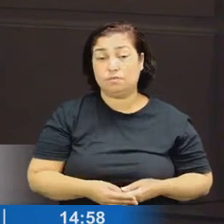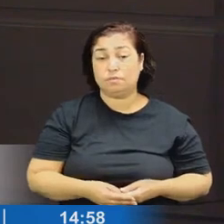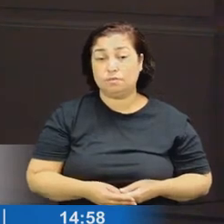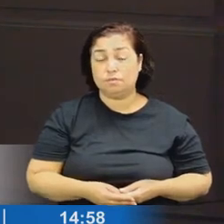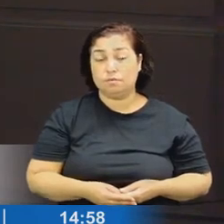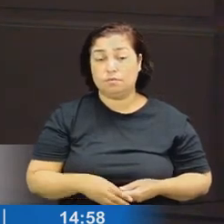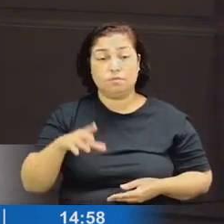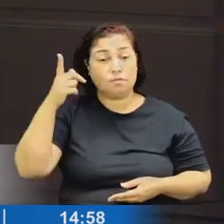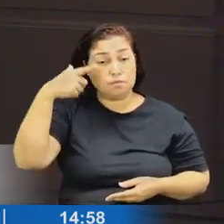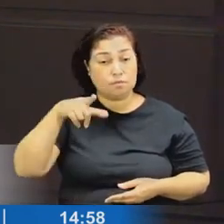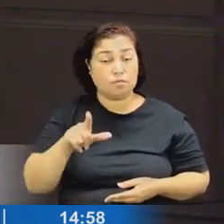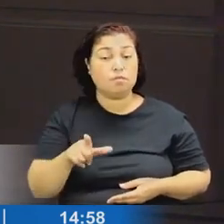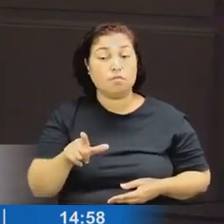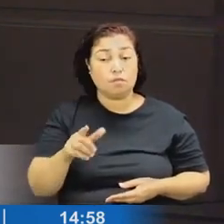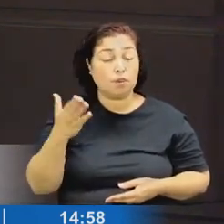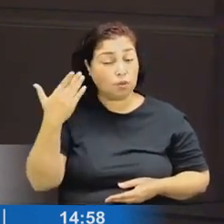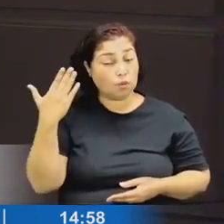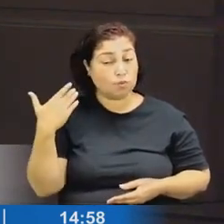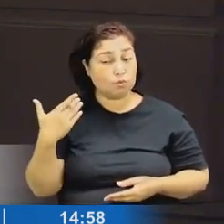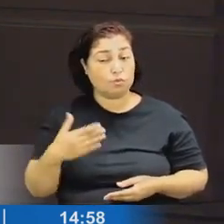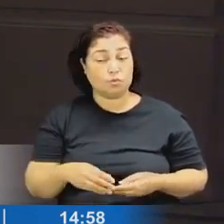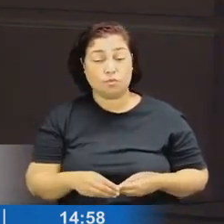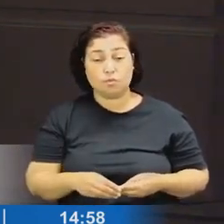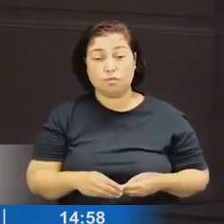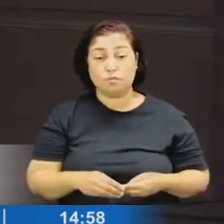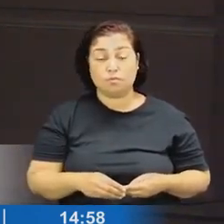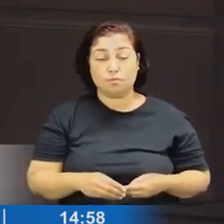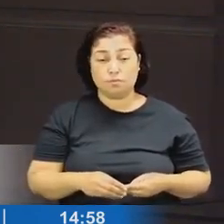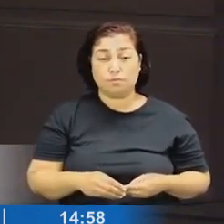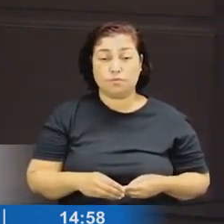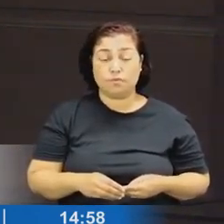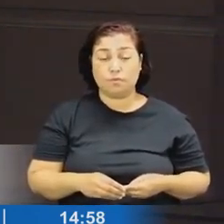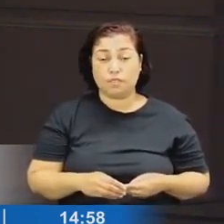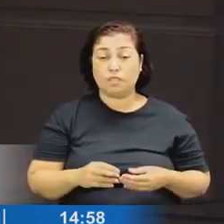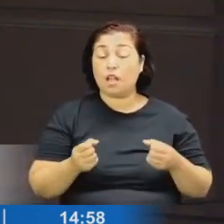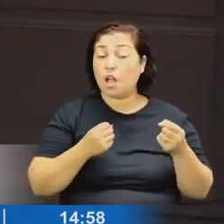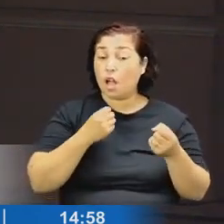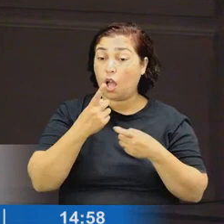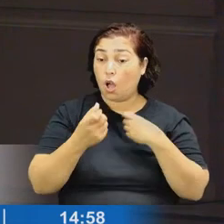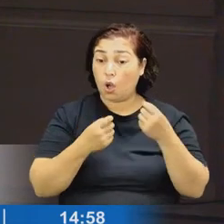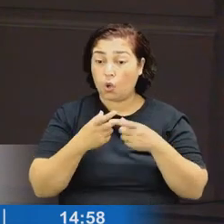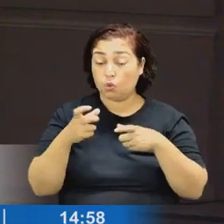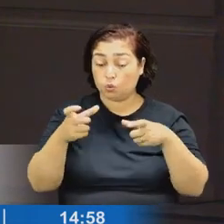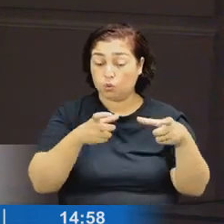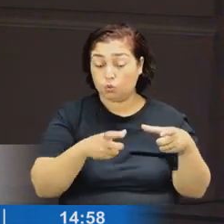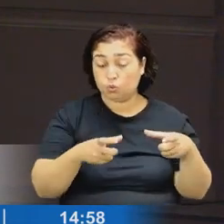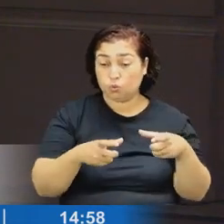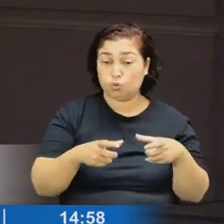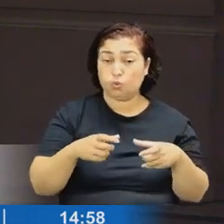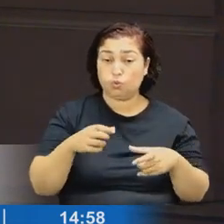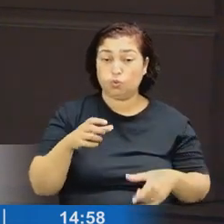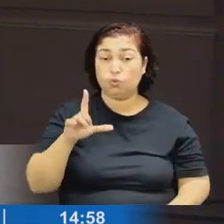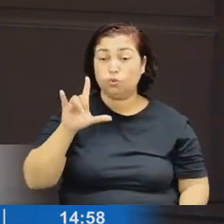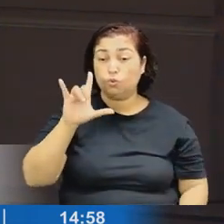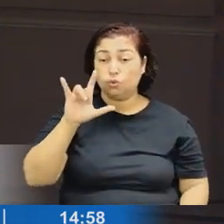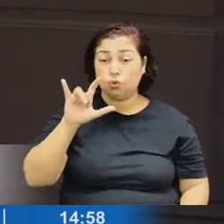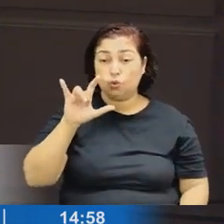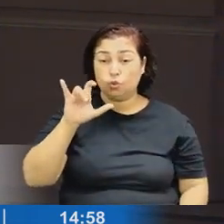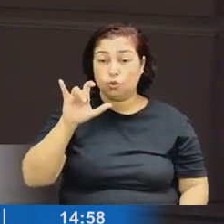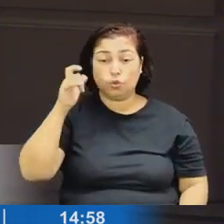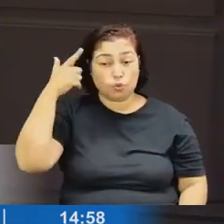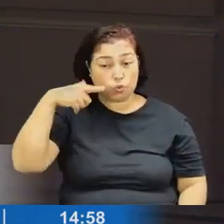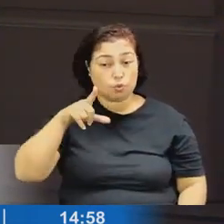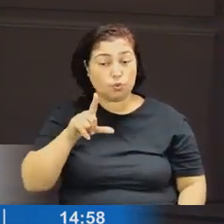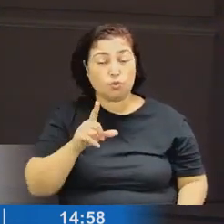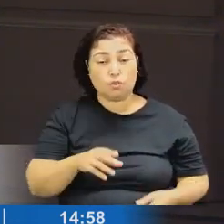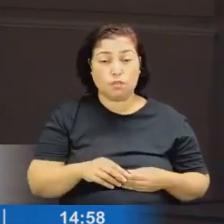mais você não consegue Antigamente você conseguia você pegava lá né Alguns alguns lugares do Instagram por exemplo Nossa mas tinha um alcance o que